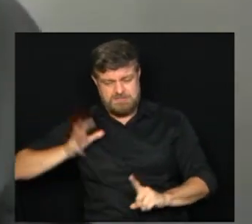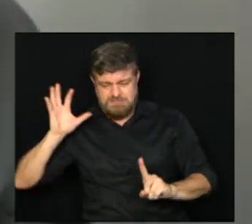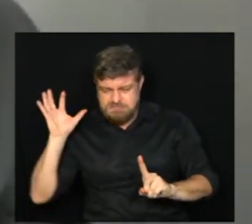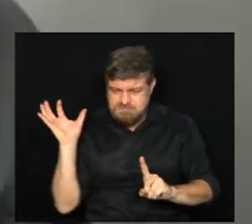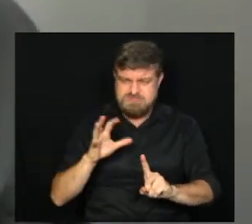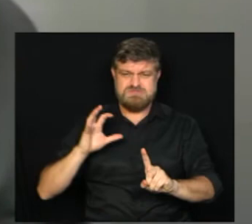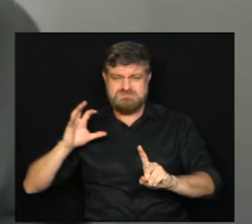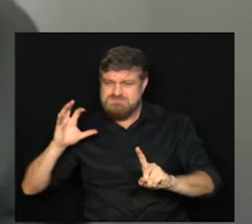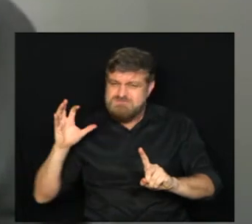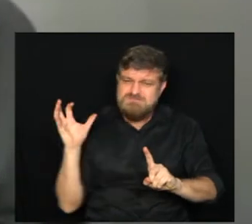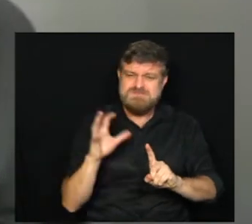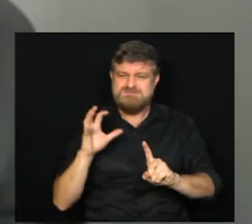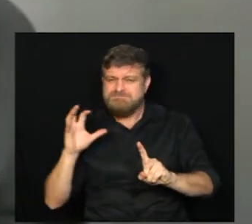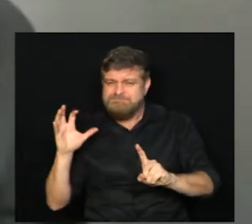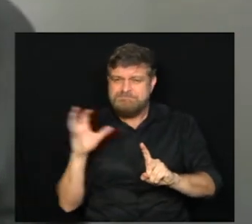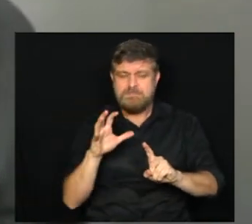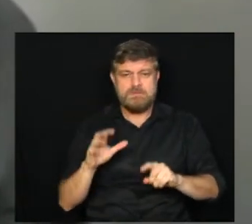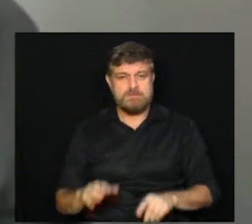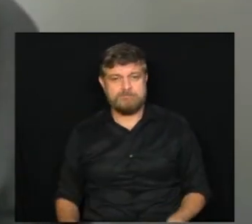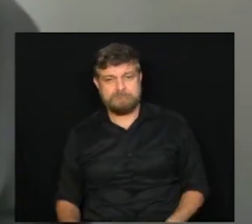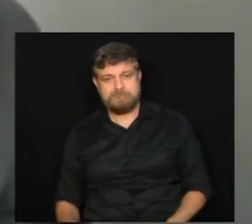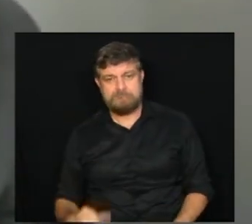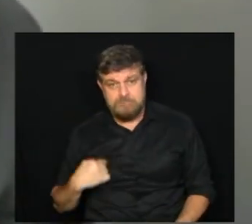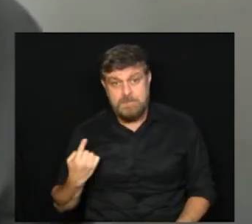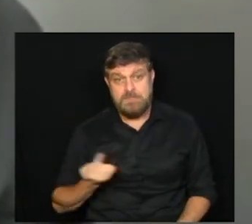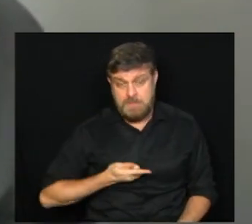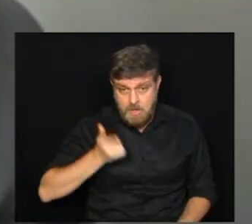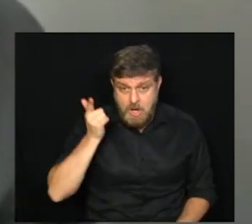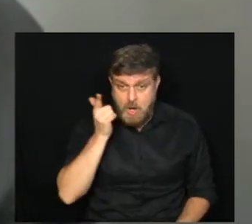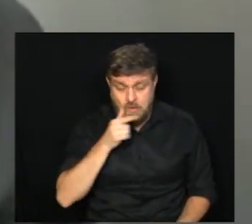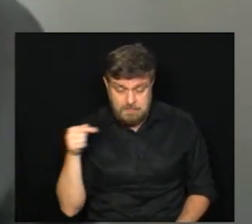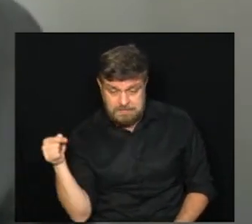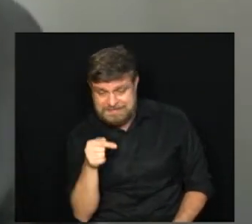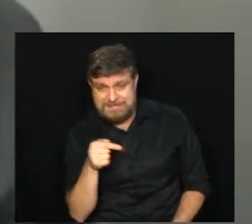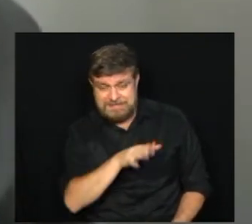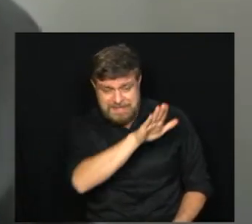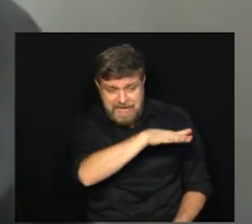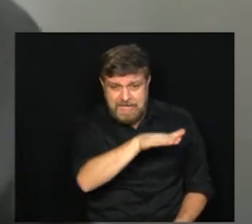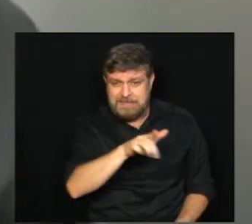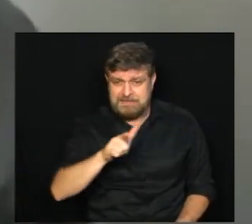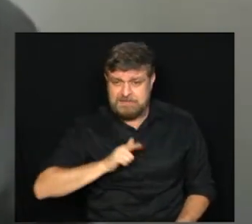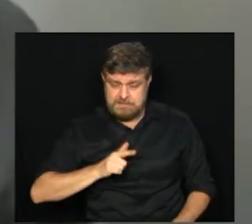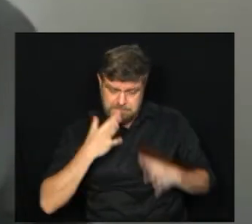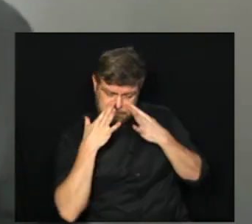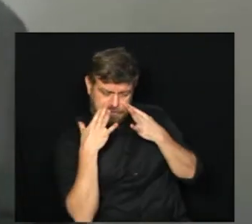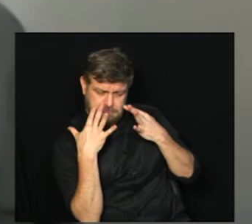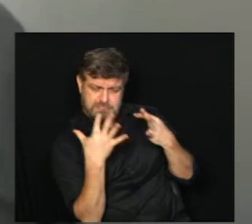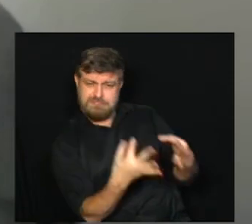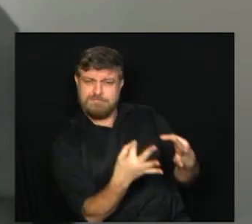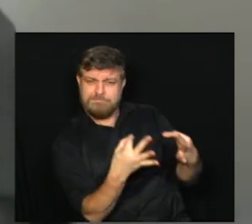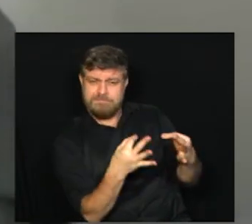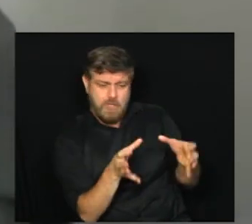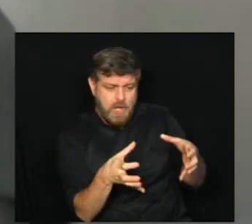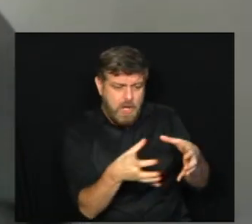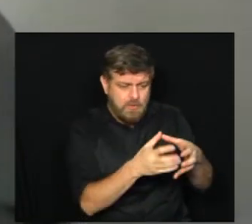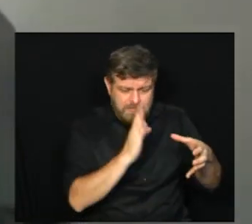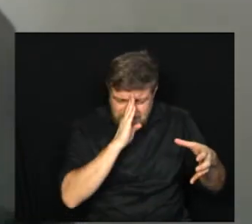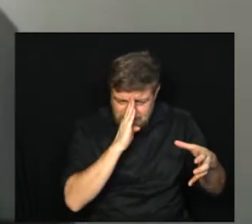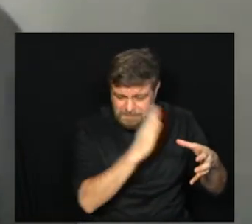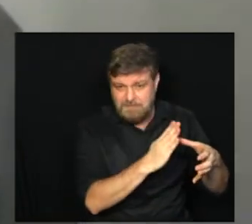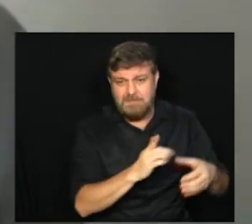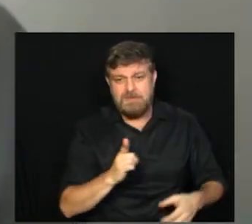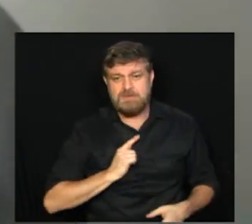grande nisso e passar para que elas passem a ter esse olhar de ser